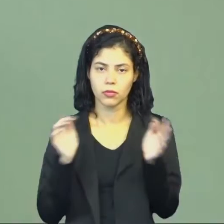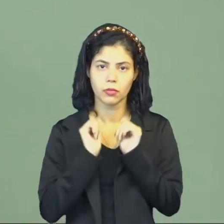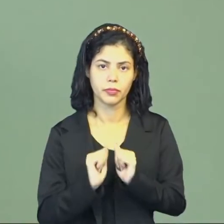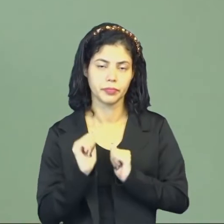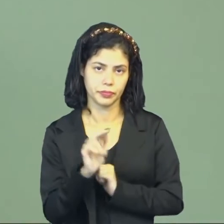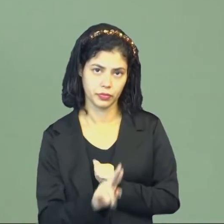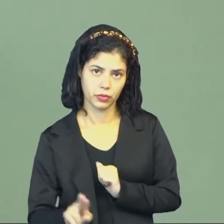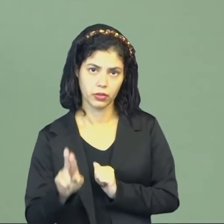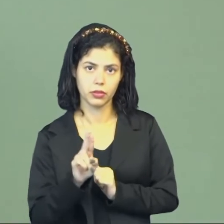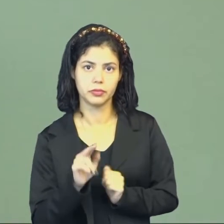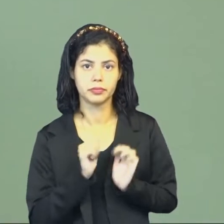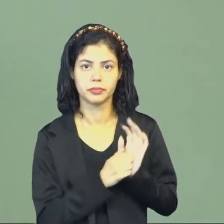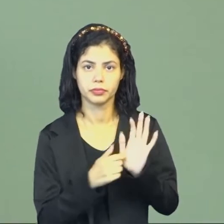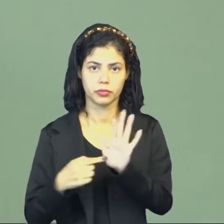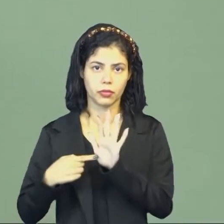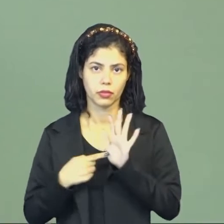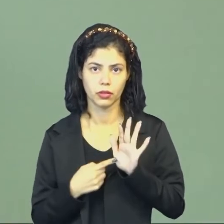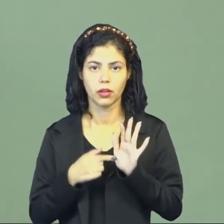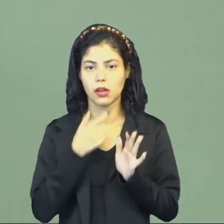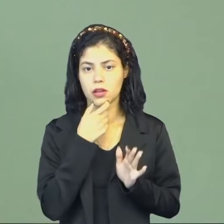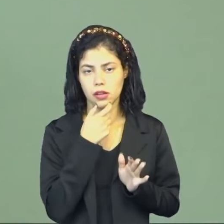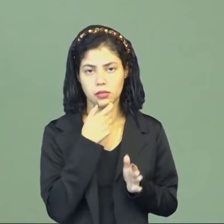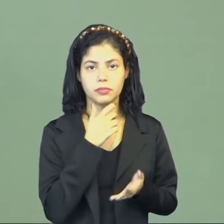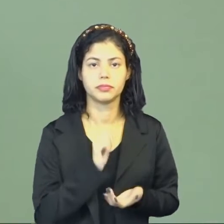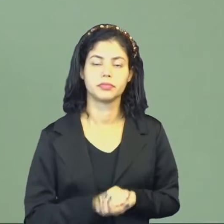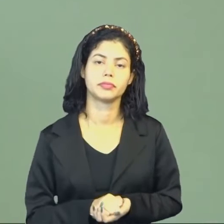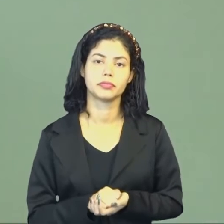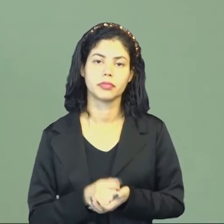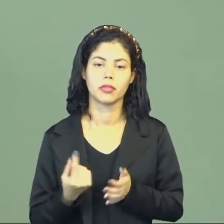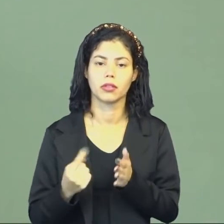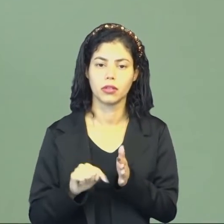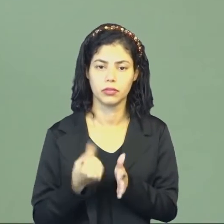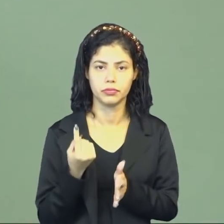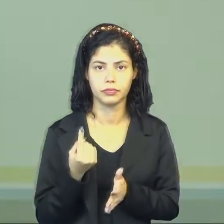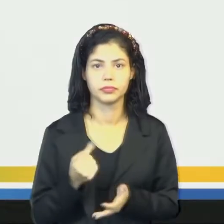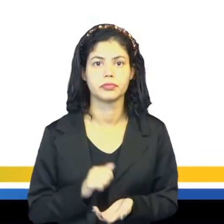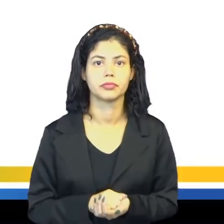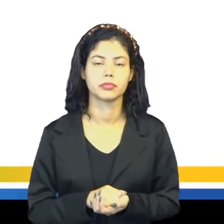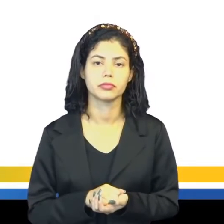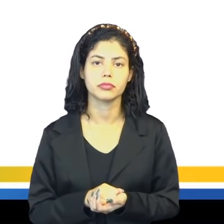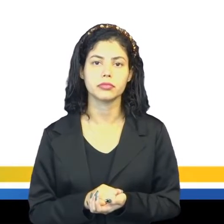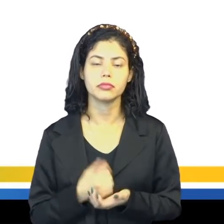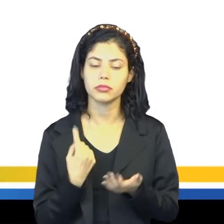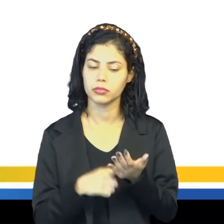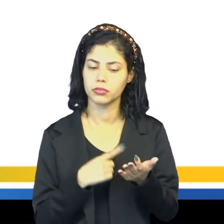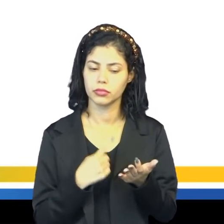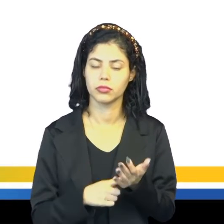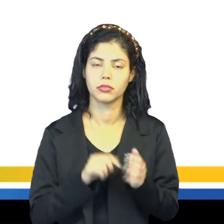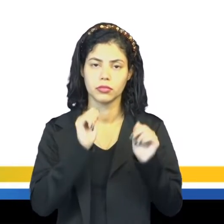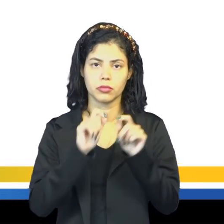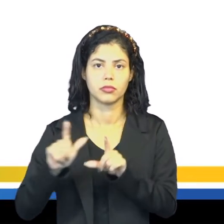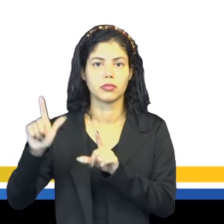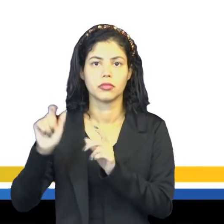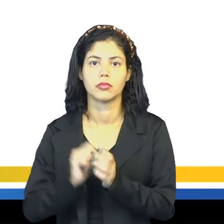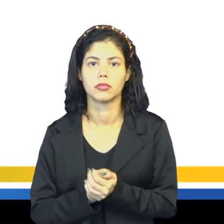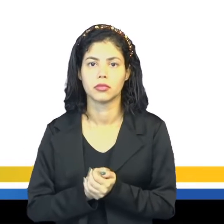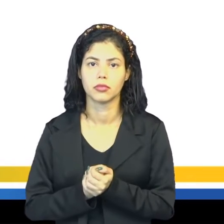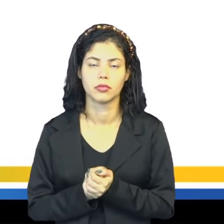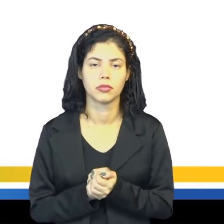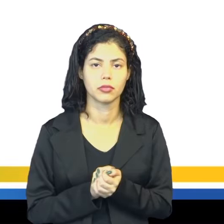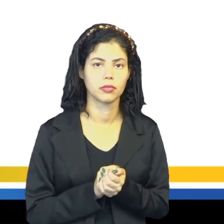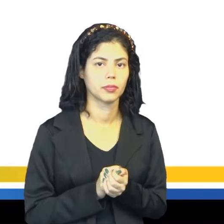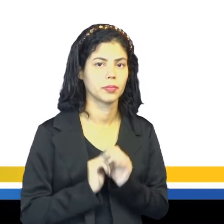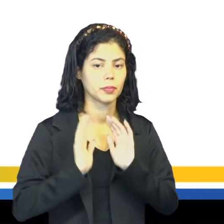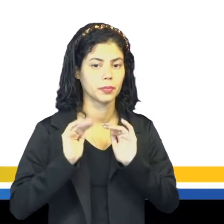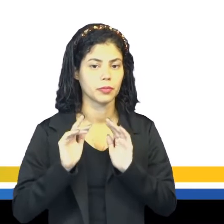você pode utilizar para se apresentar em inglês. Né? A primeira ali, de acordo com o slide, Hello